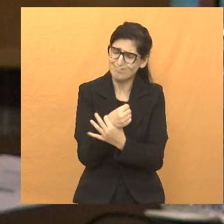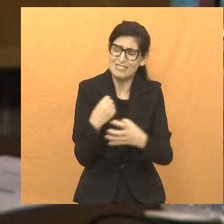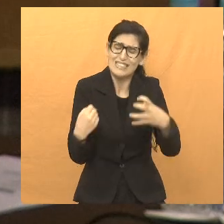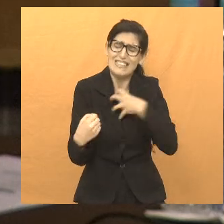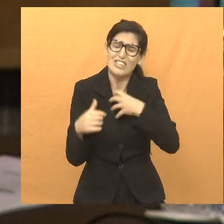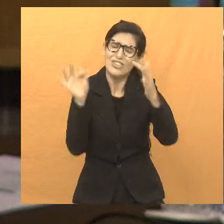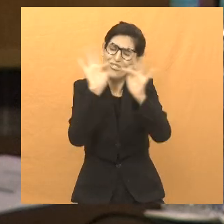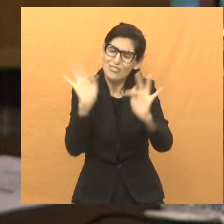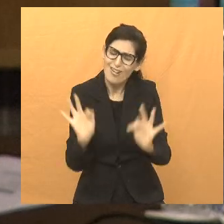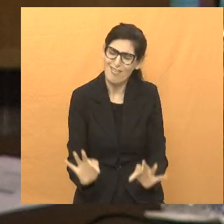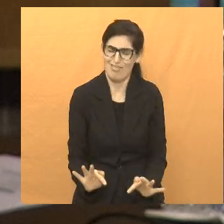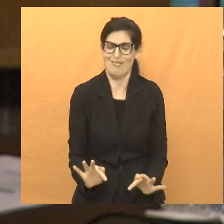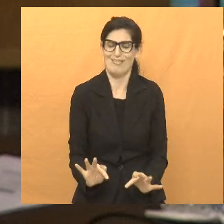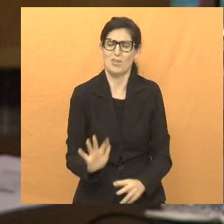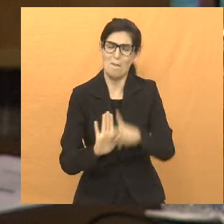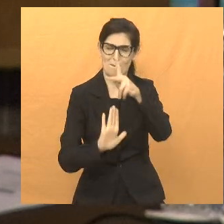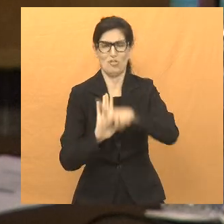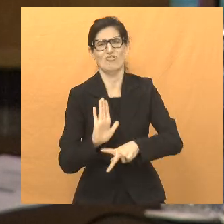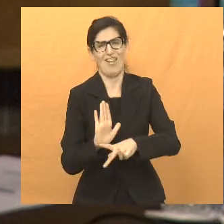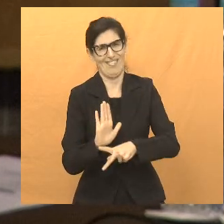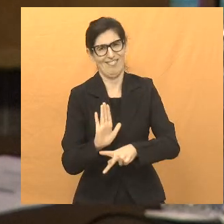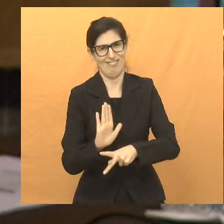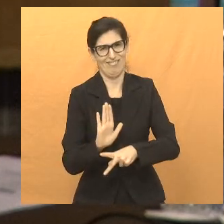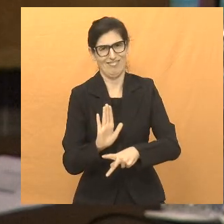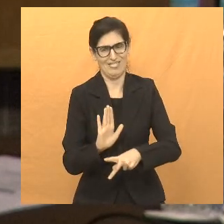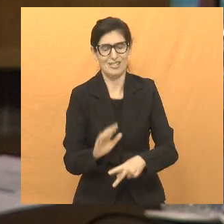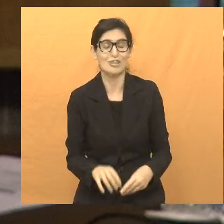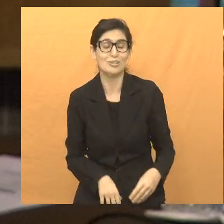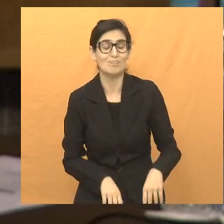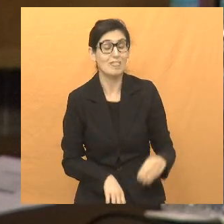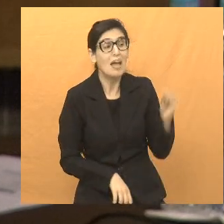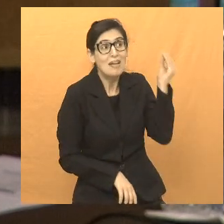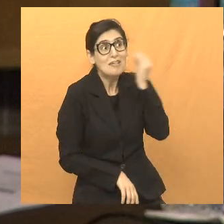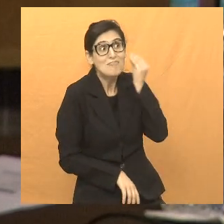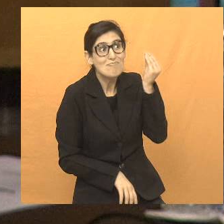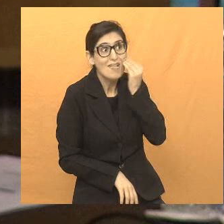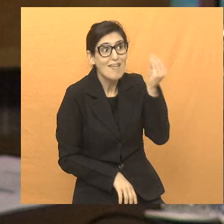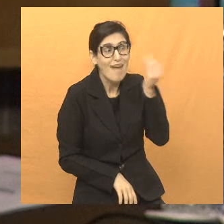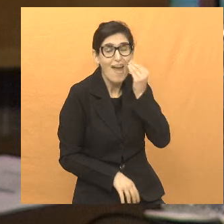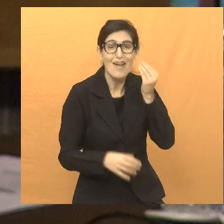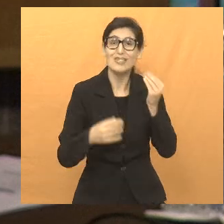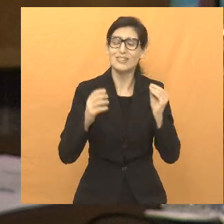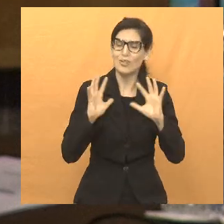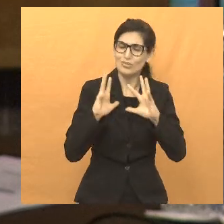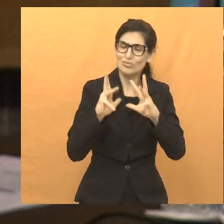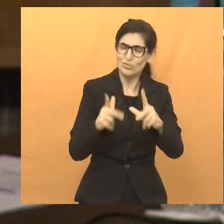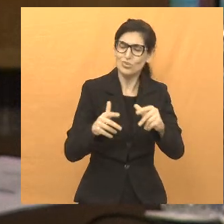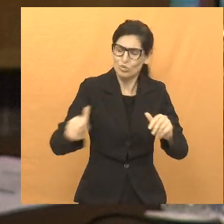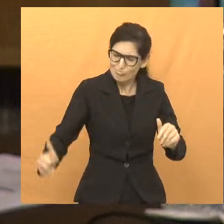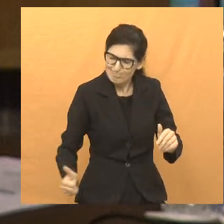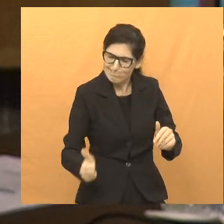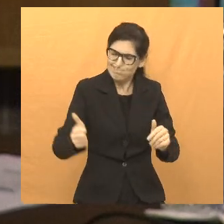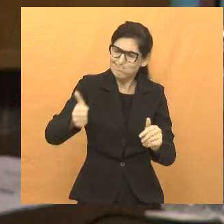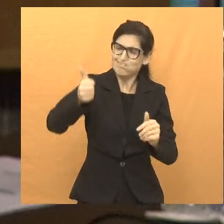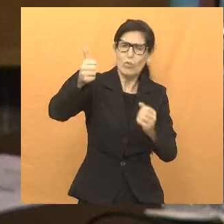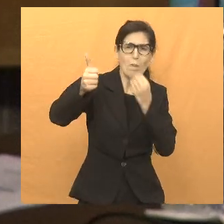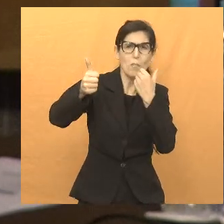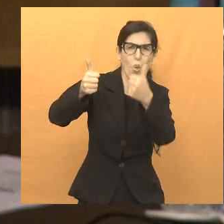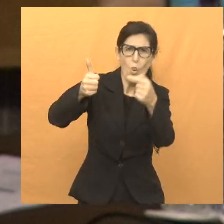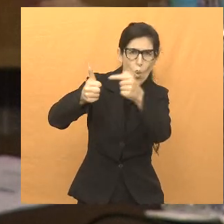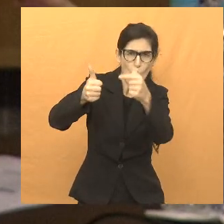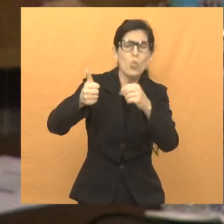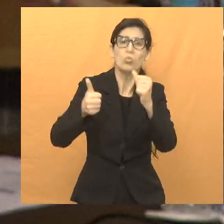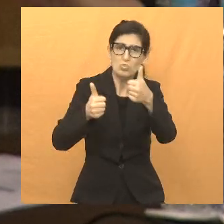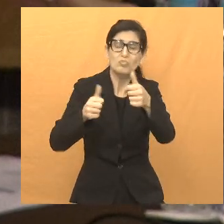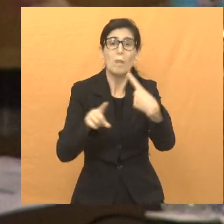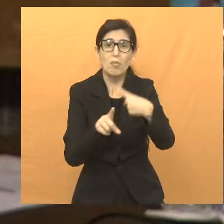a gente já tem tido experiências e resultados muito interessantes. Mulheres que às